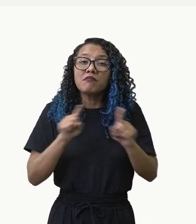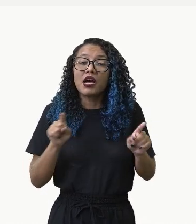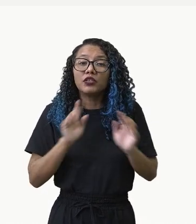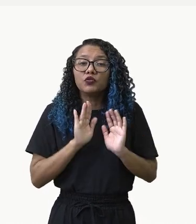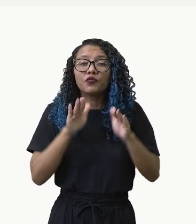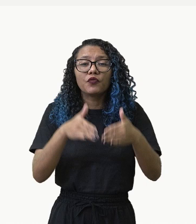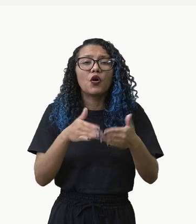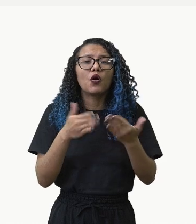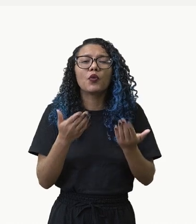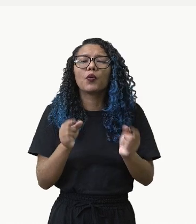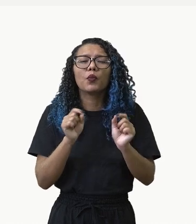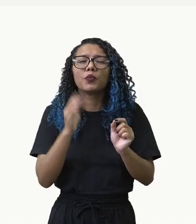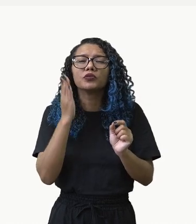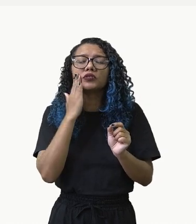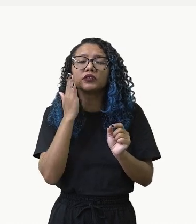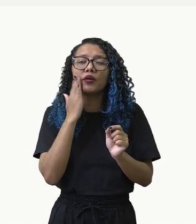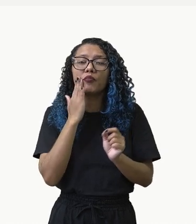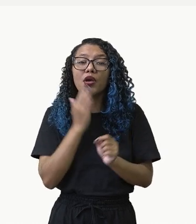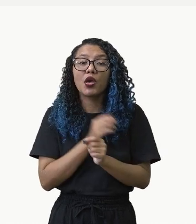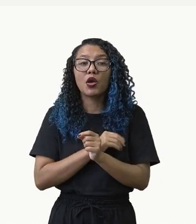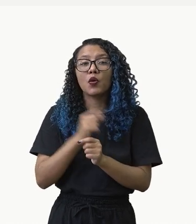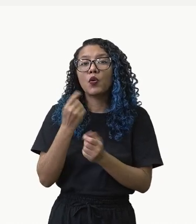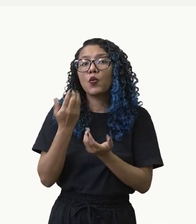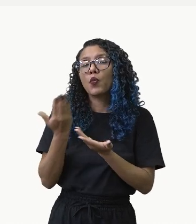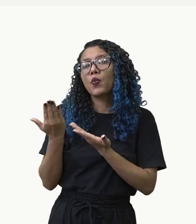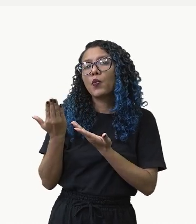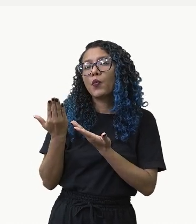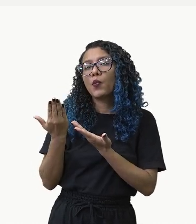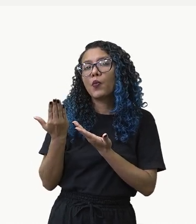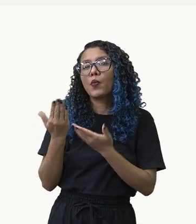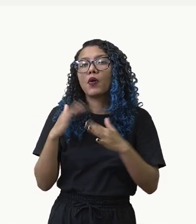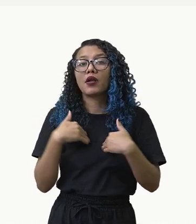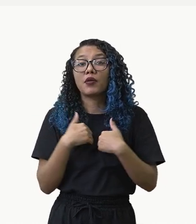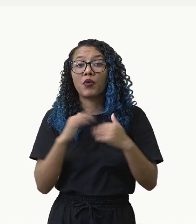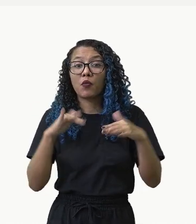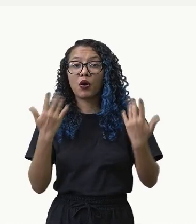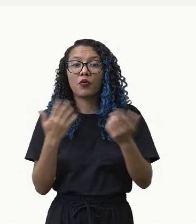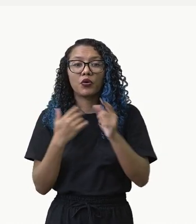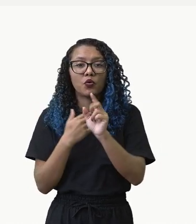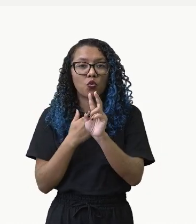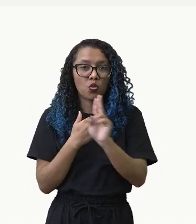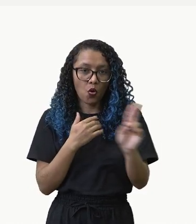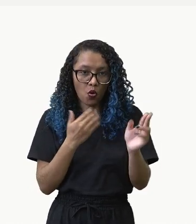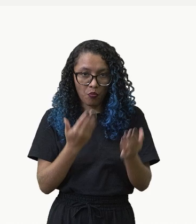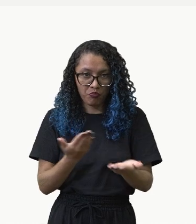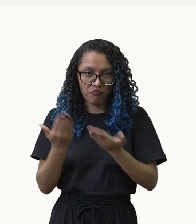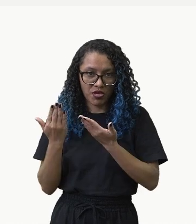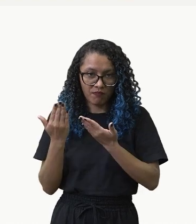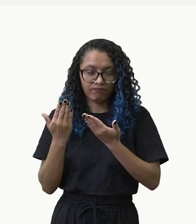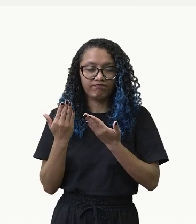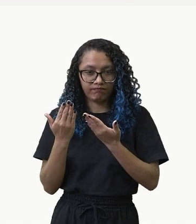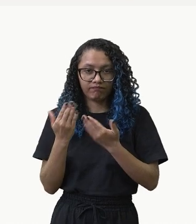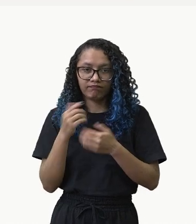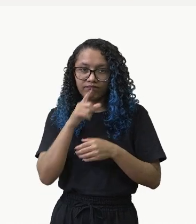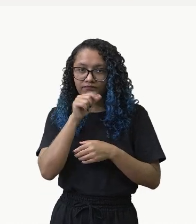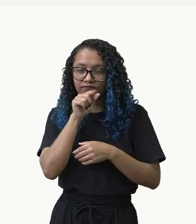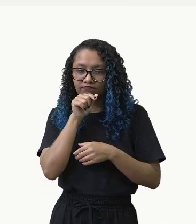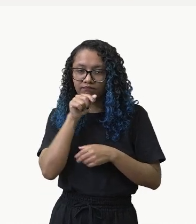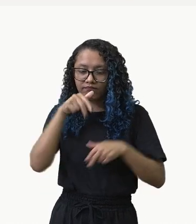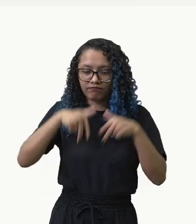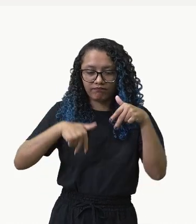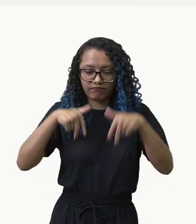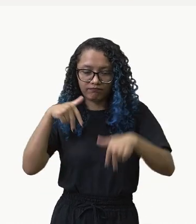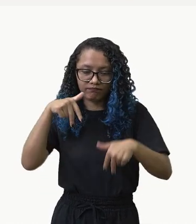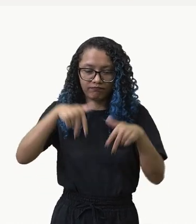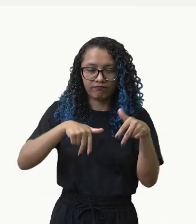saber este animal e o nome dele que aparece aqui destacado Flamenco temos mais